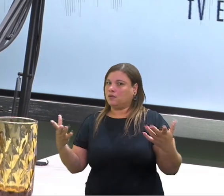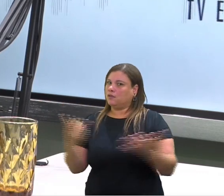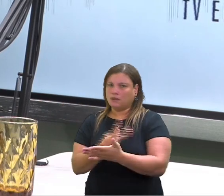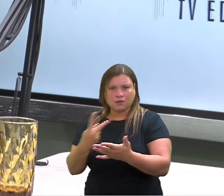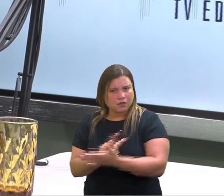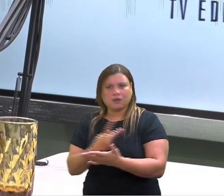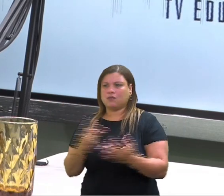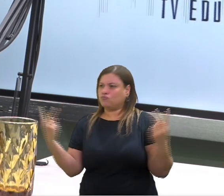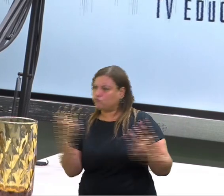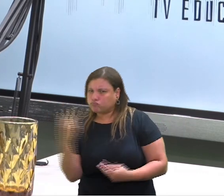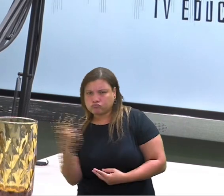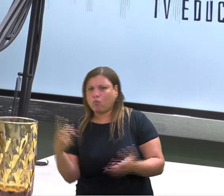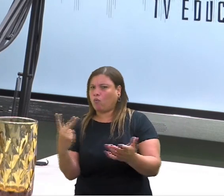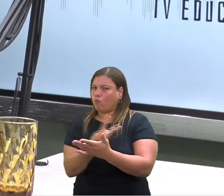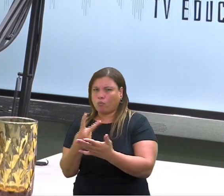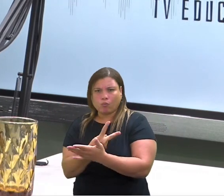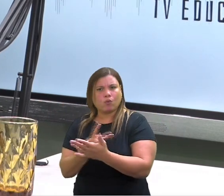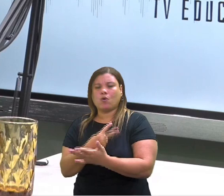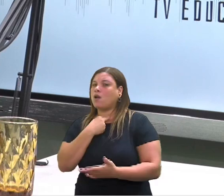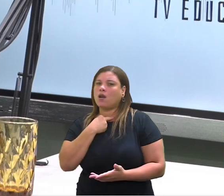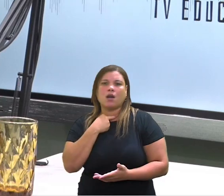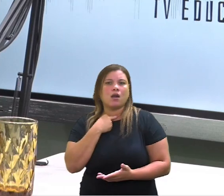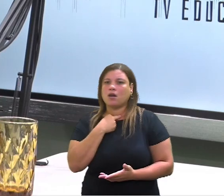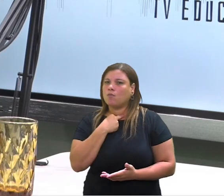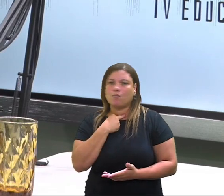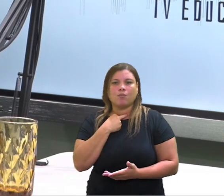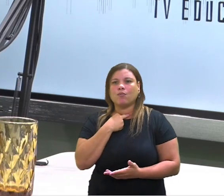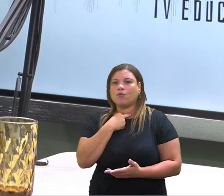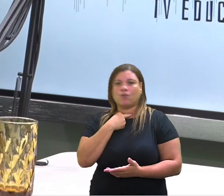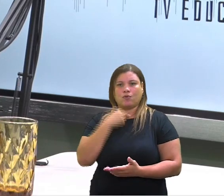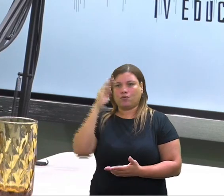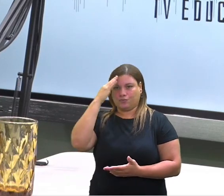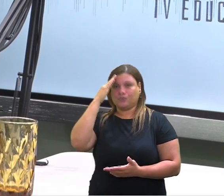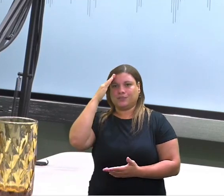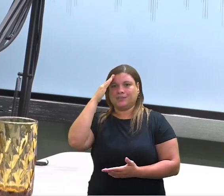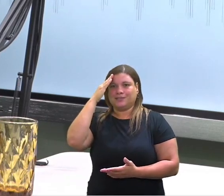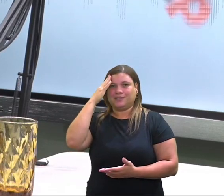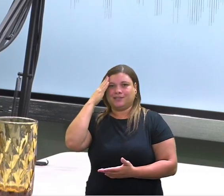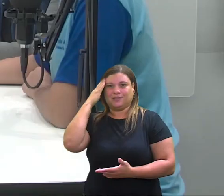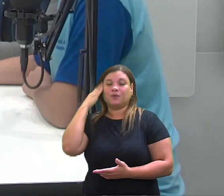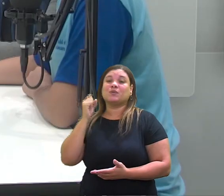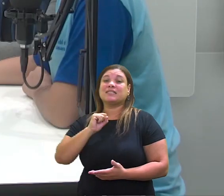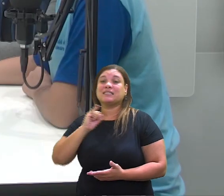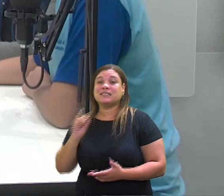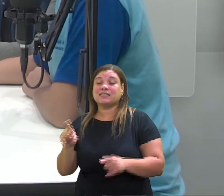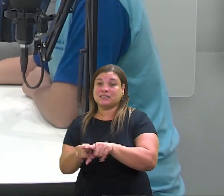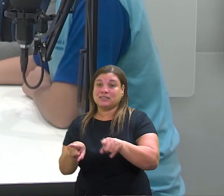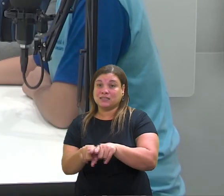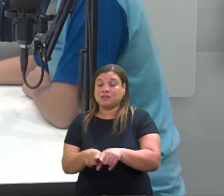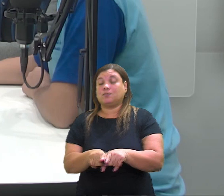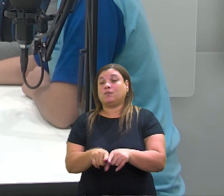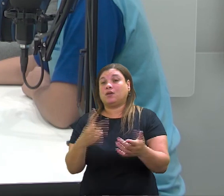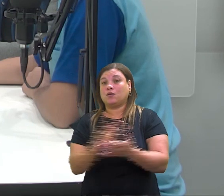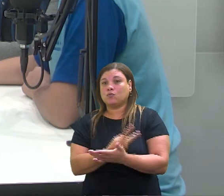tocar mais nele. Para que eu vou continuar esmagando, abraçando, apertando? Ele está contido, ele parou, ele está afastado.